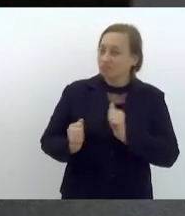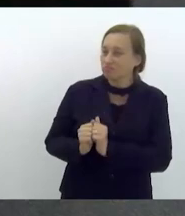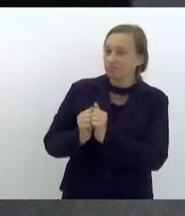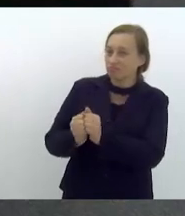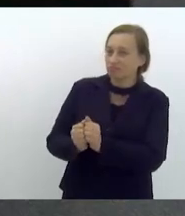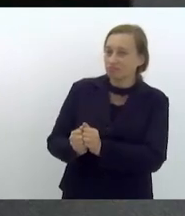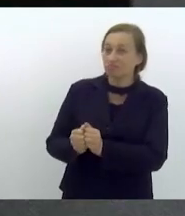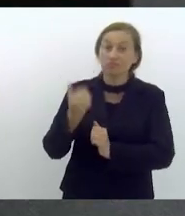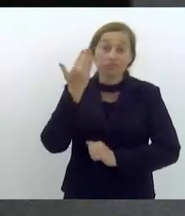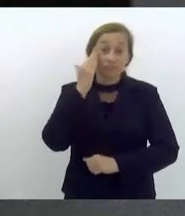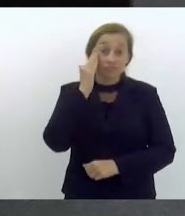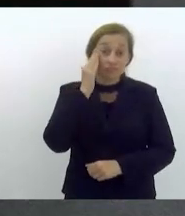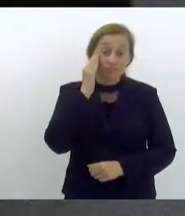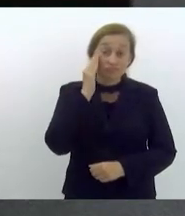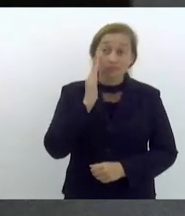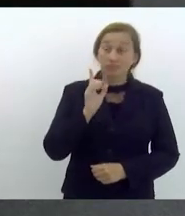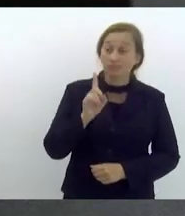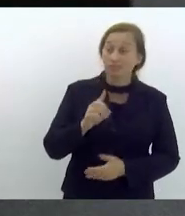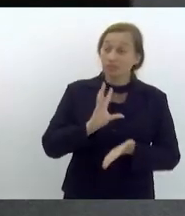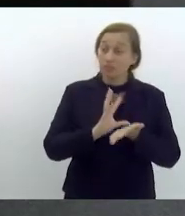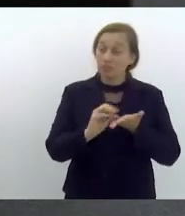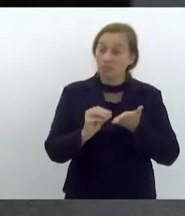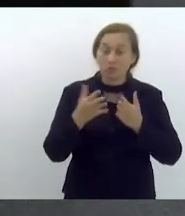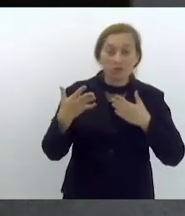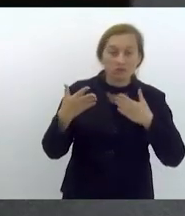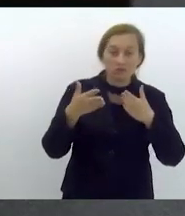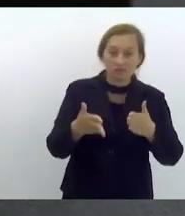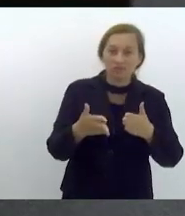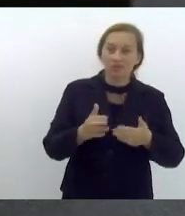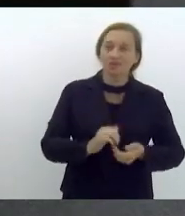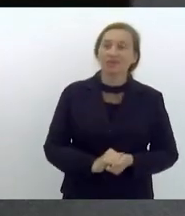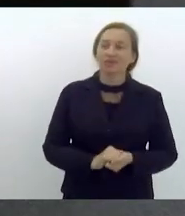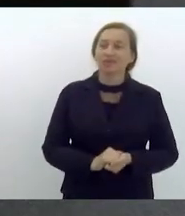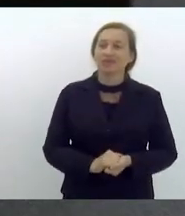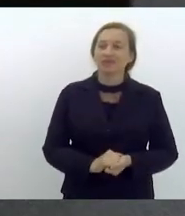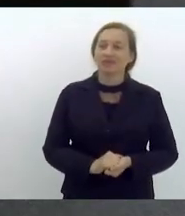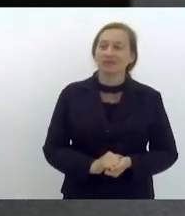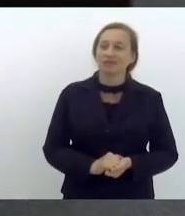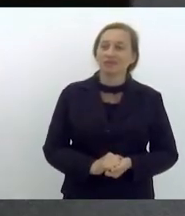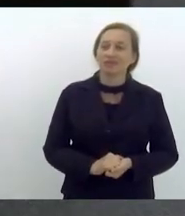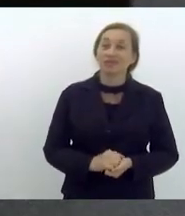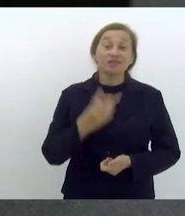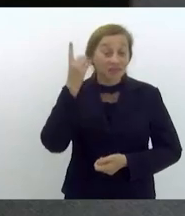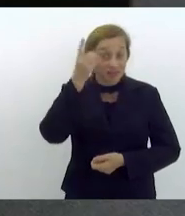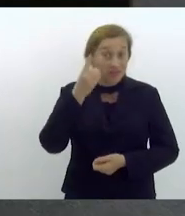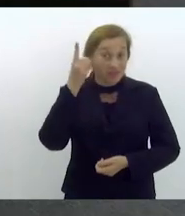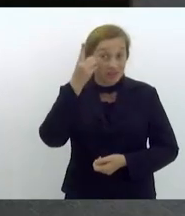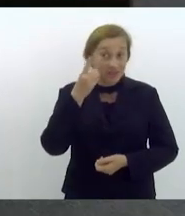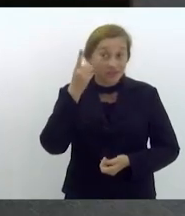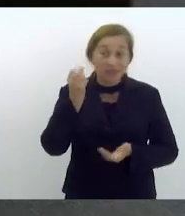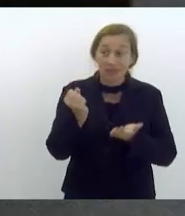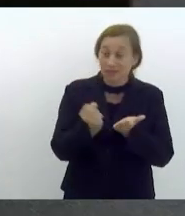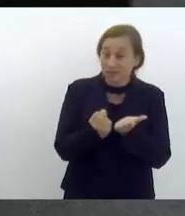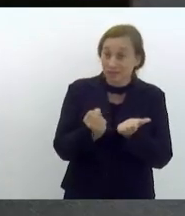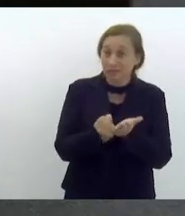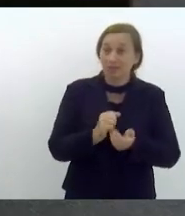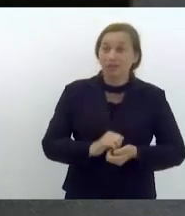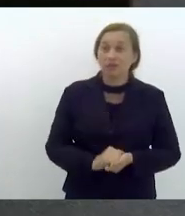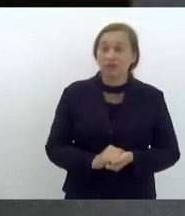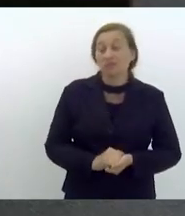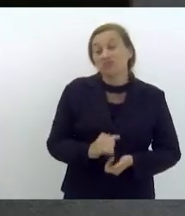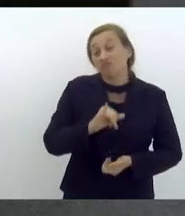excelência entendendo que essa é uma pauta Central E aí falar pro Deputado Malafaia